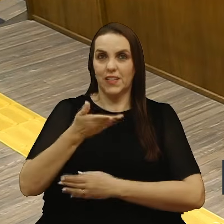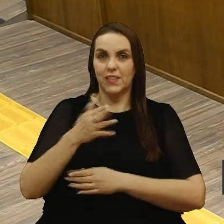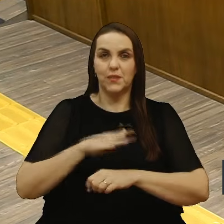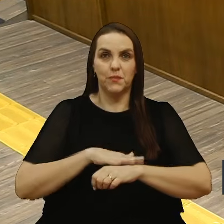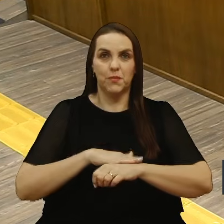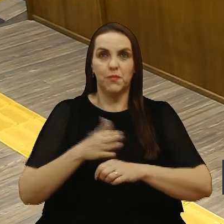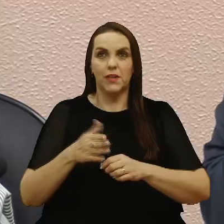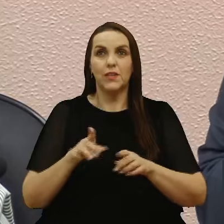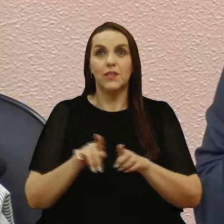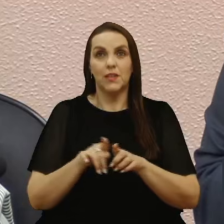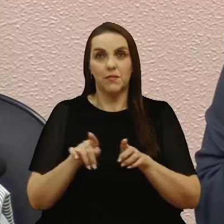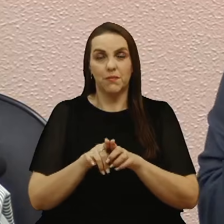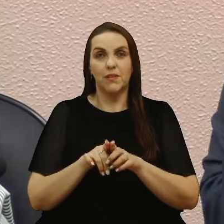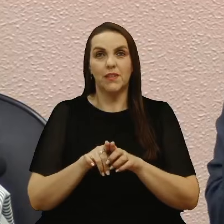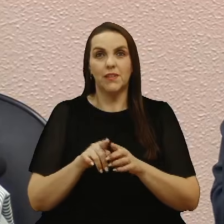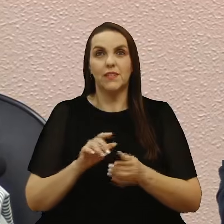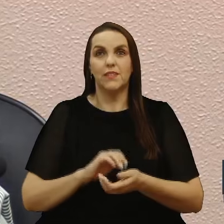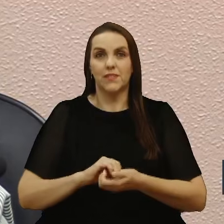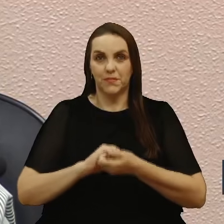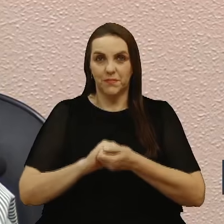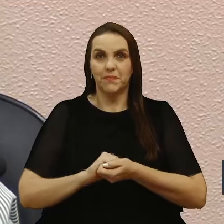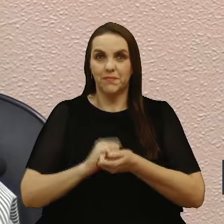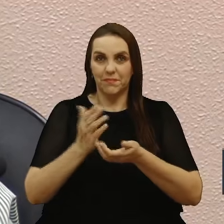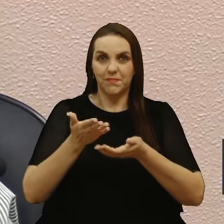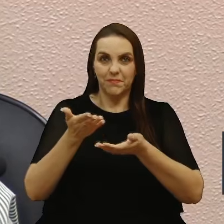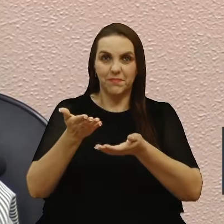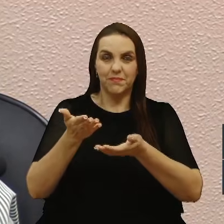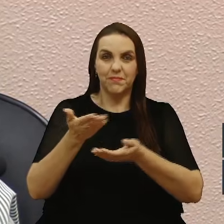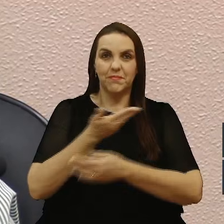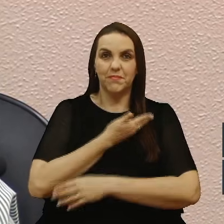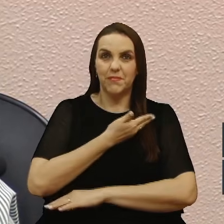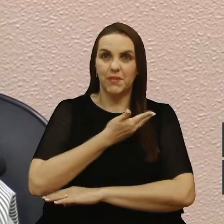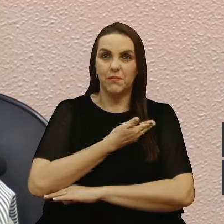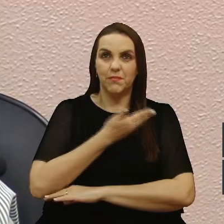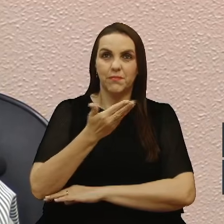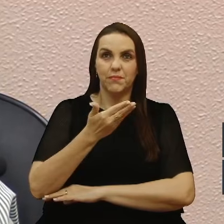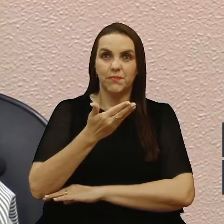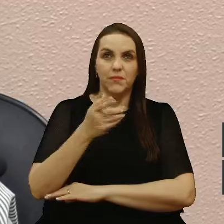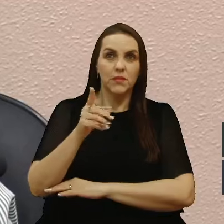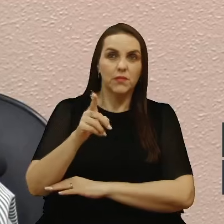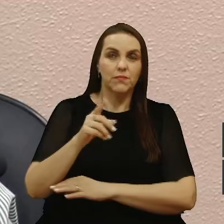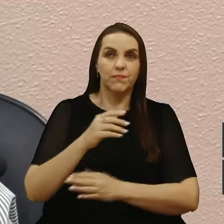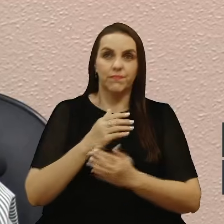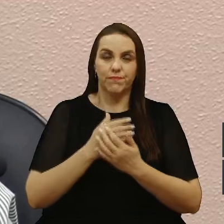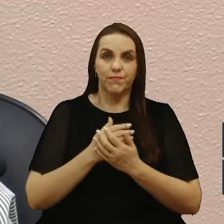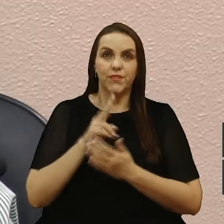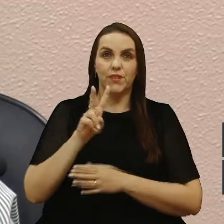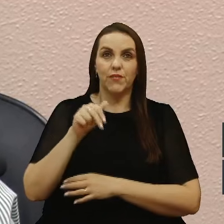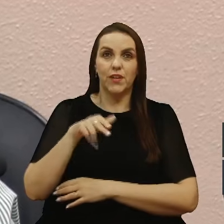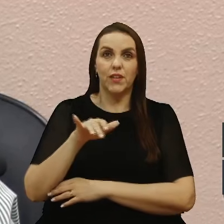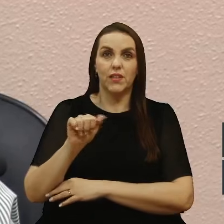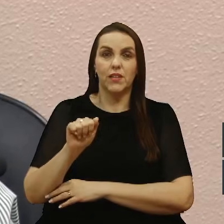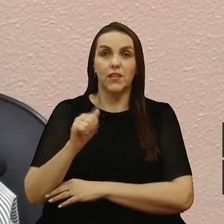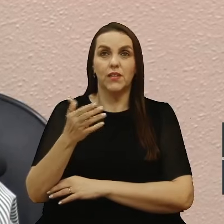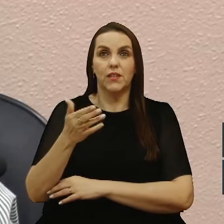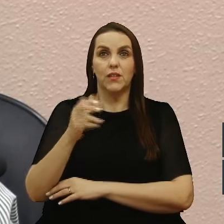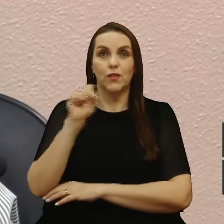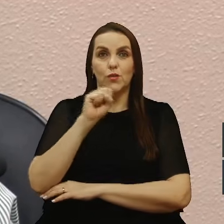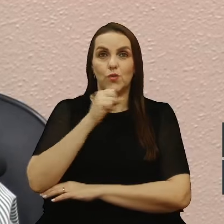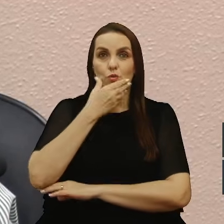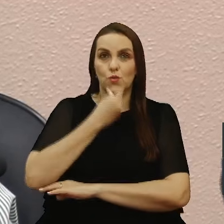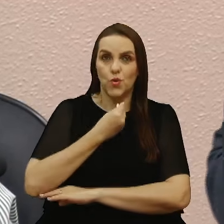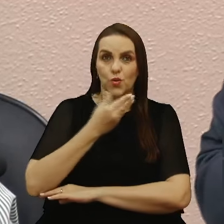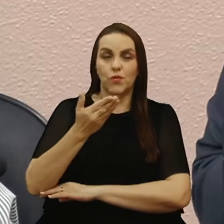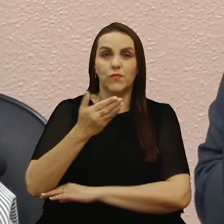fazer um voto por uma grande amiga minha e está aqui enlutada, que é a Vânia Marta Espeorim. O seu sogro, o seu Nivaldo Silva,